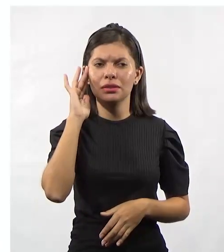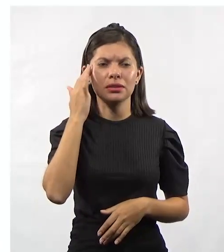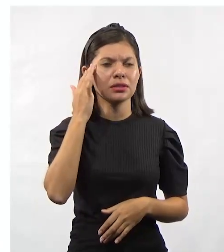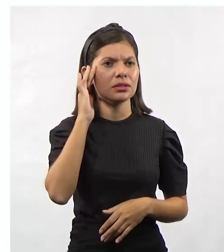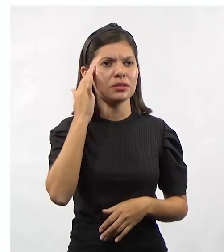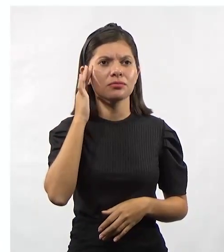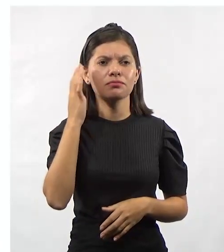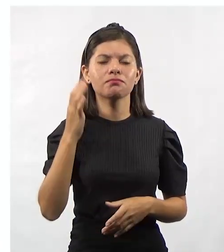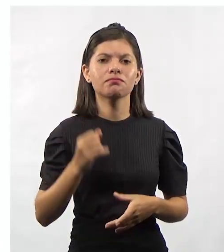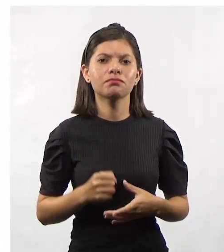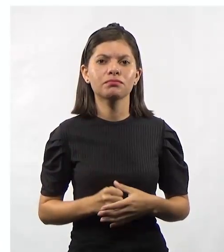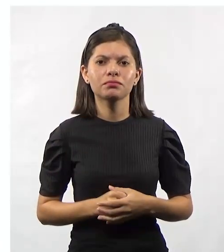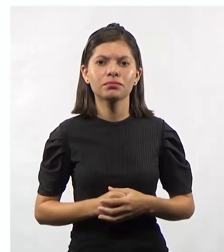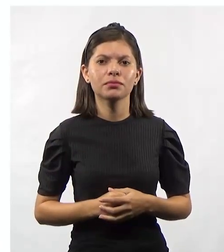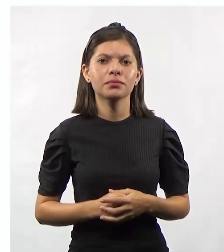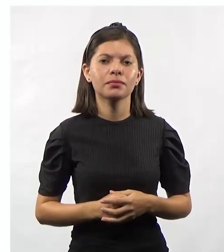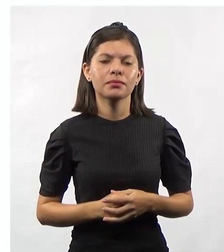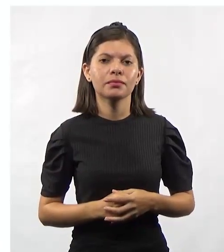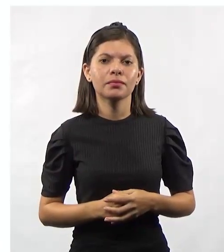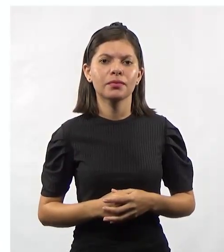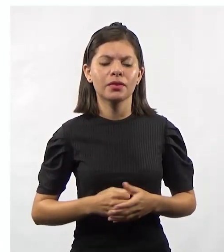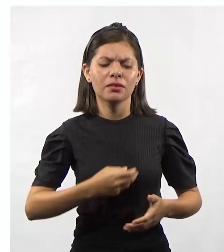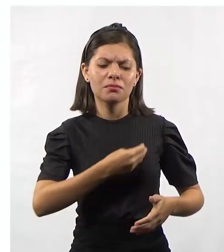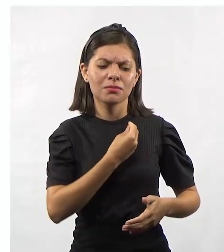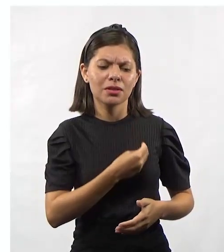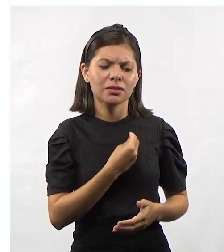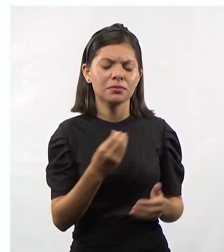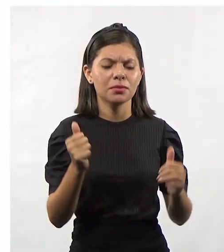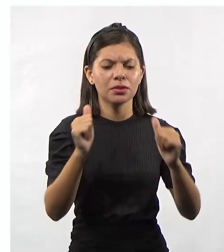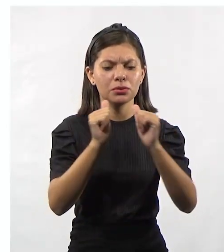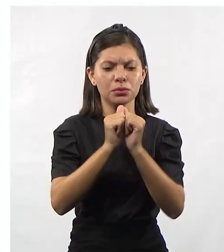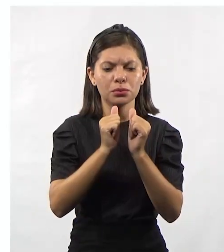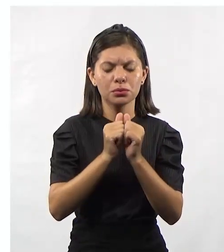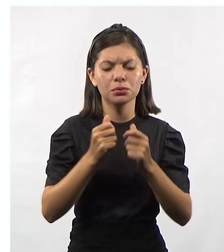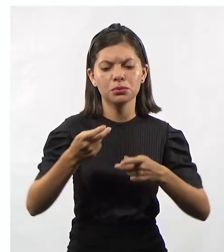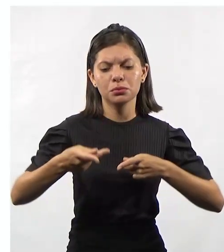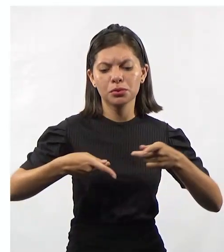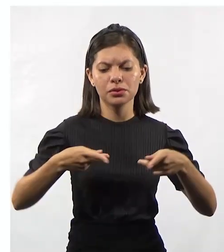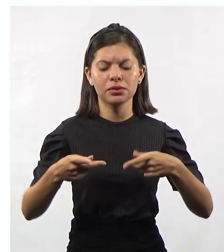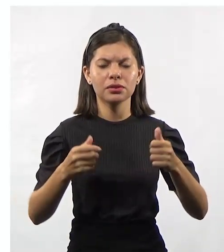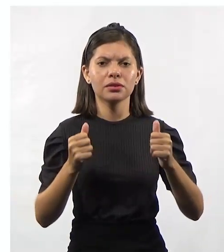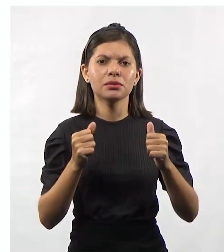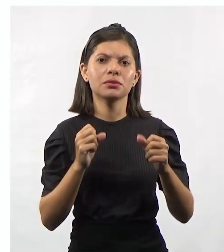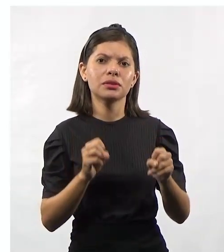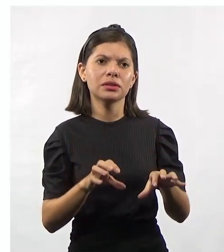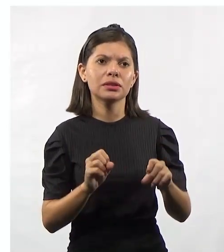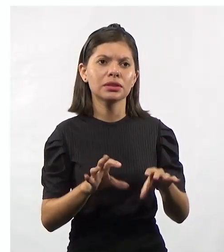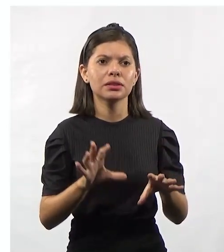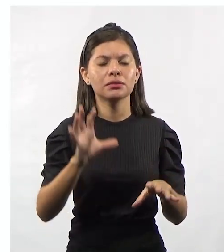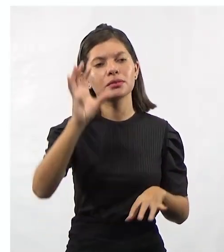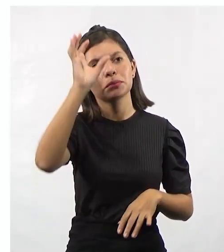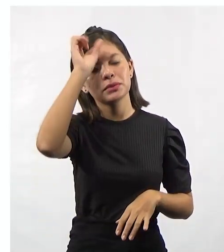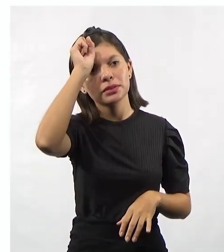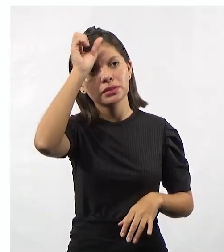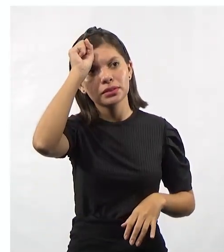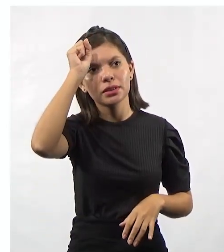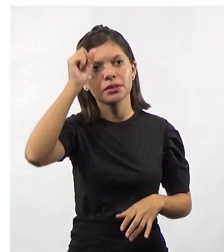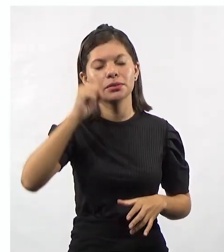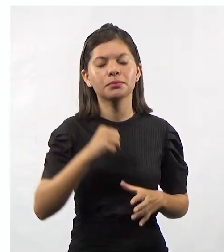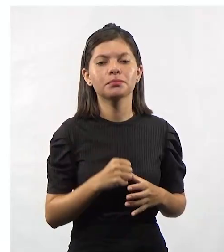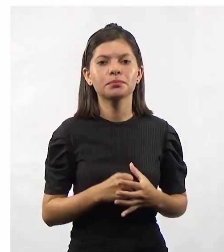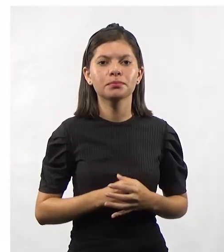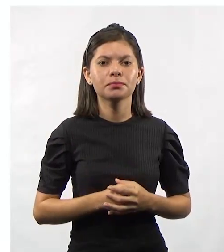aprender ou não conseguir participar desse processo de ensino-aprendizagem, desse processo